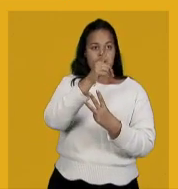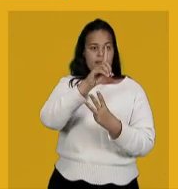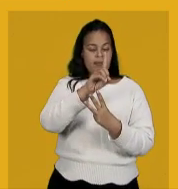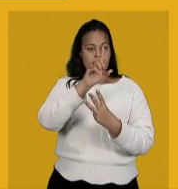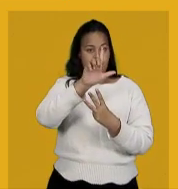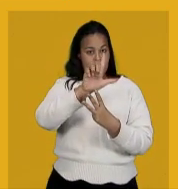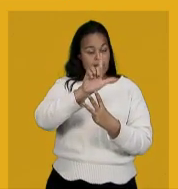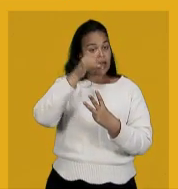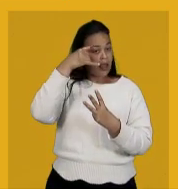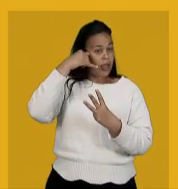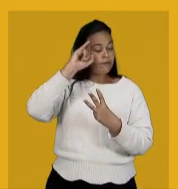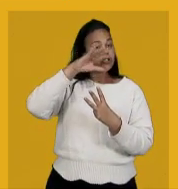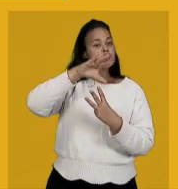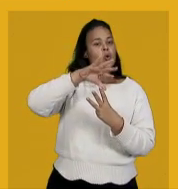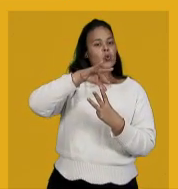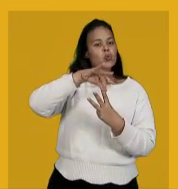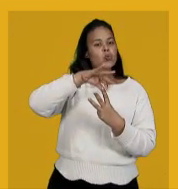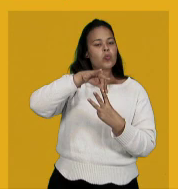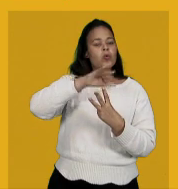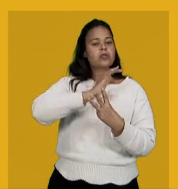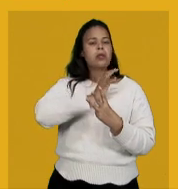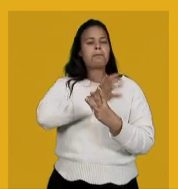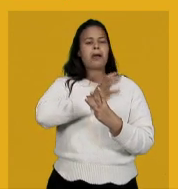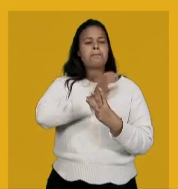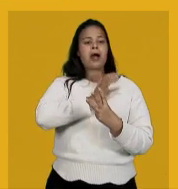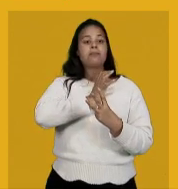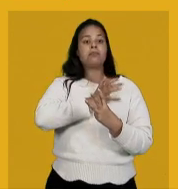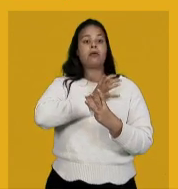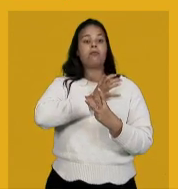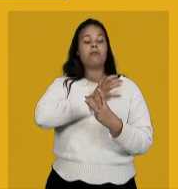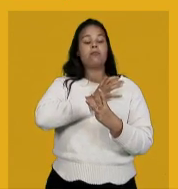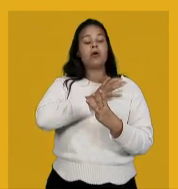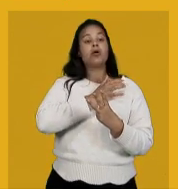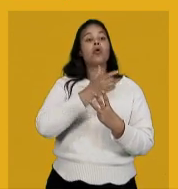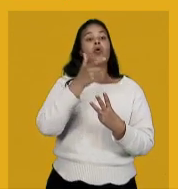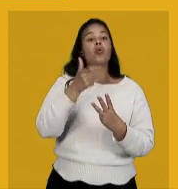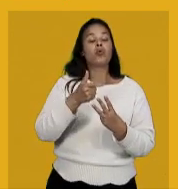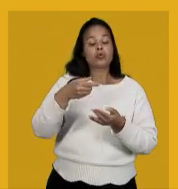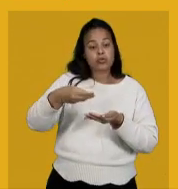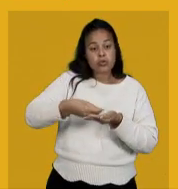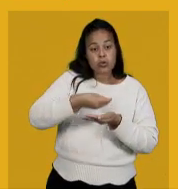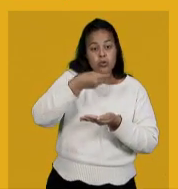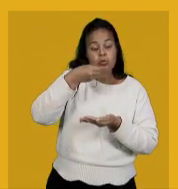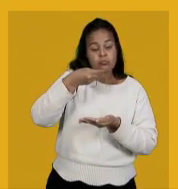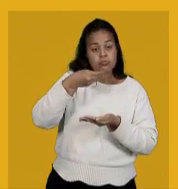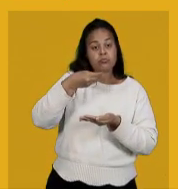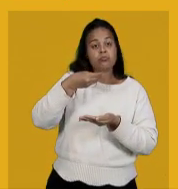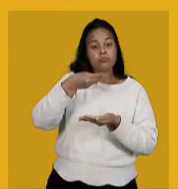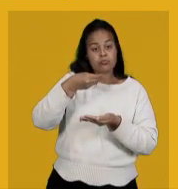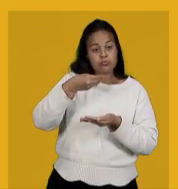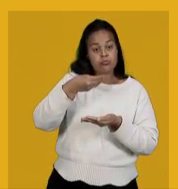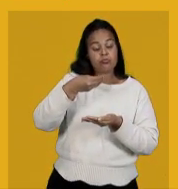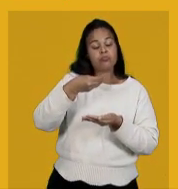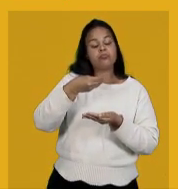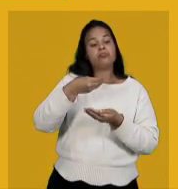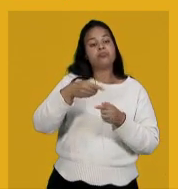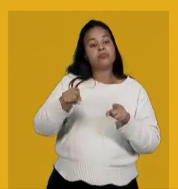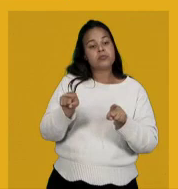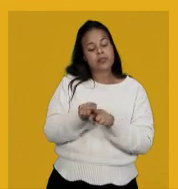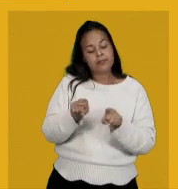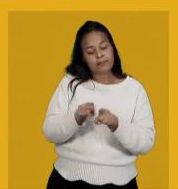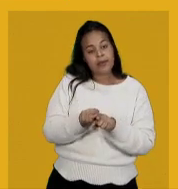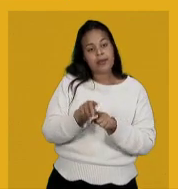e evita o aparecimento de doenças cardiovasculares. Elas estão presentes, por exemplo, no abacate, rica em gordura